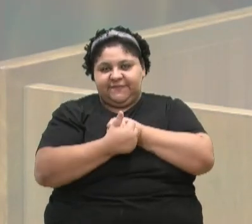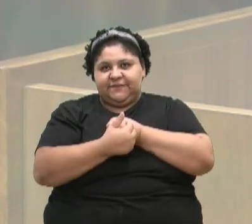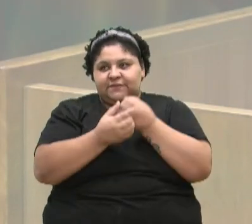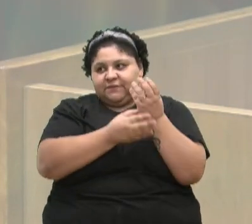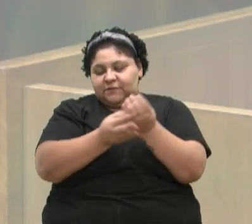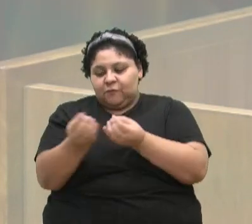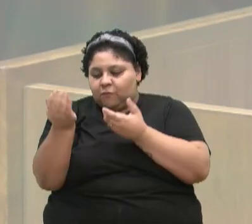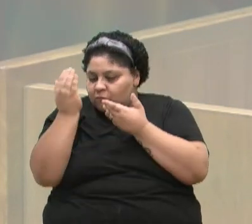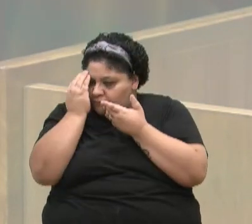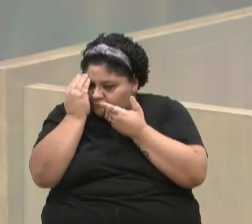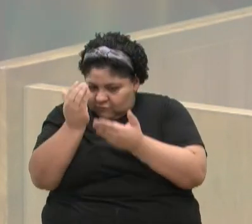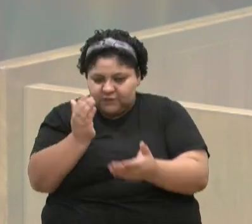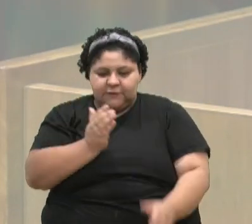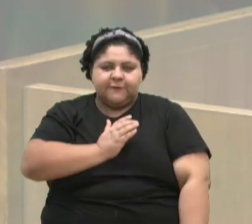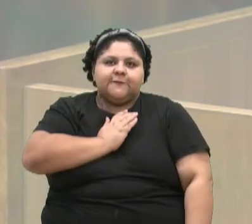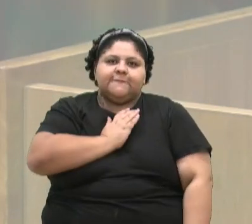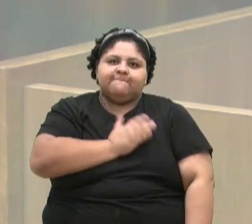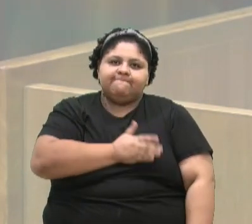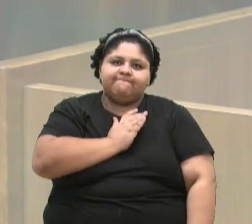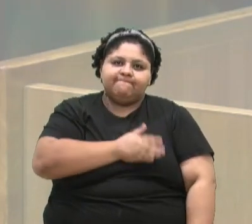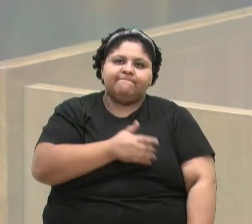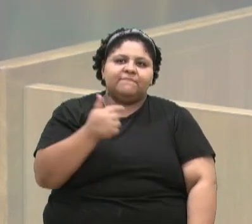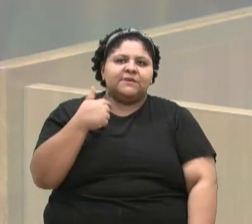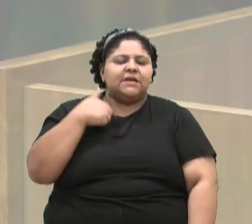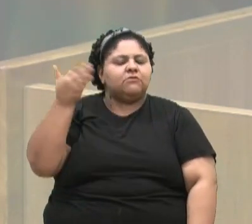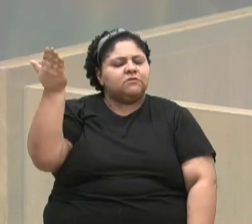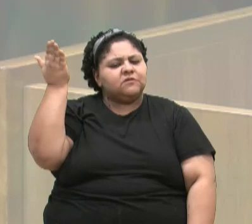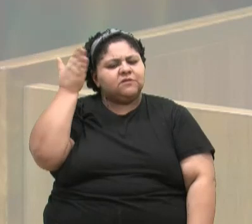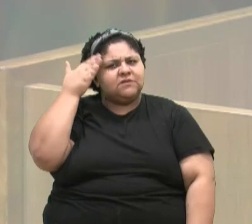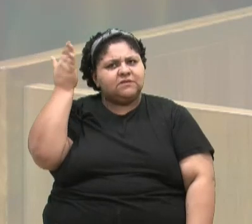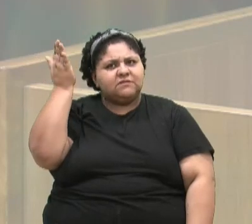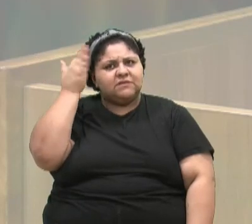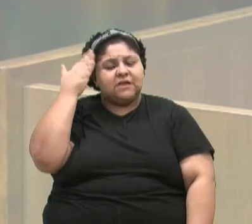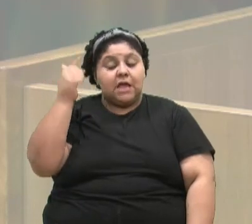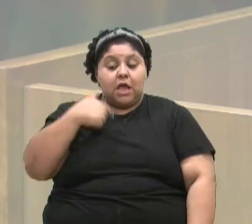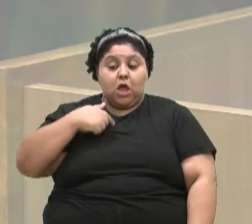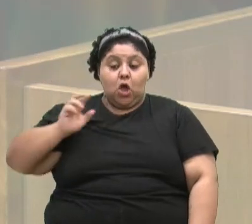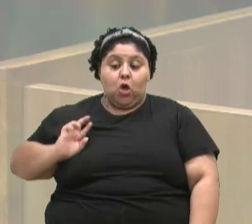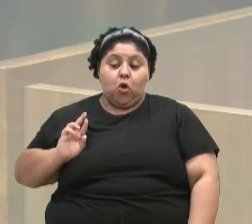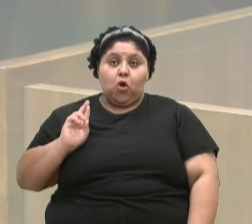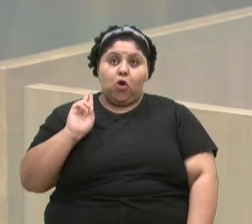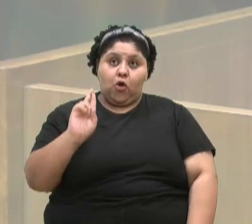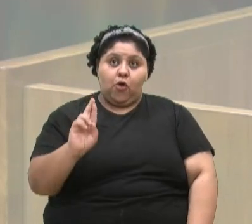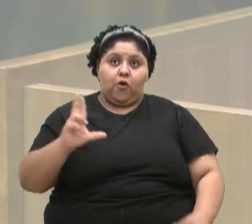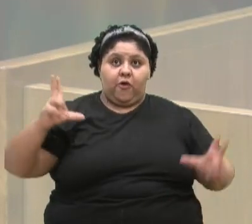muito, muito obrigada de coração. Eu sei que isso eu estou representando,